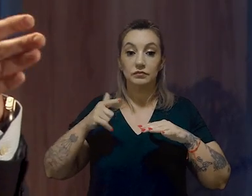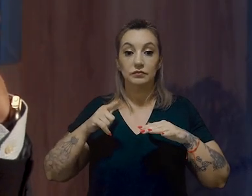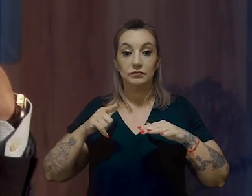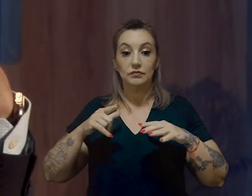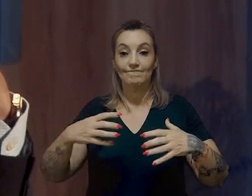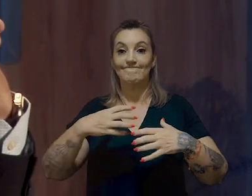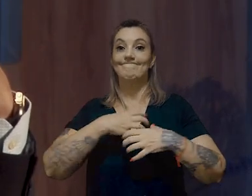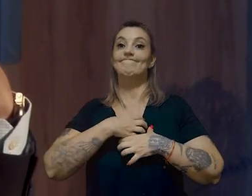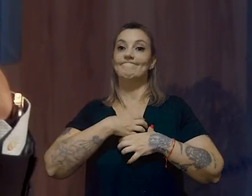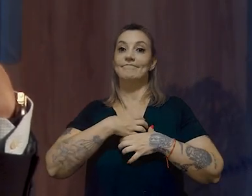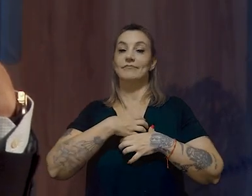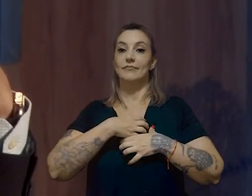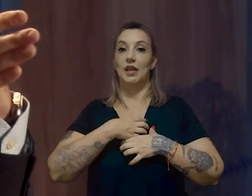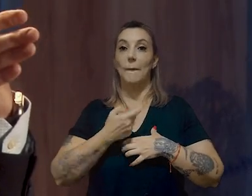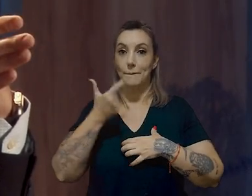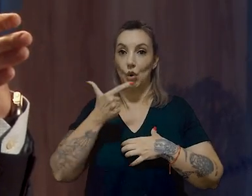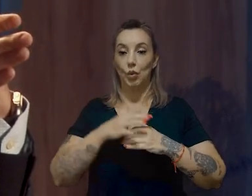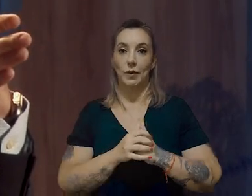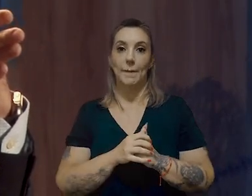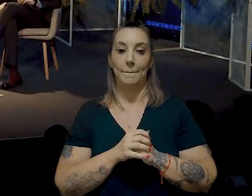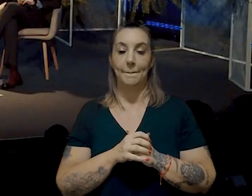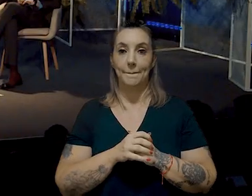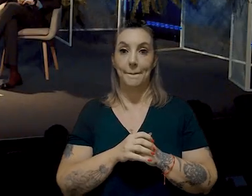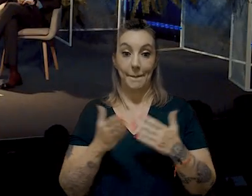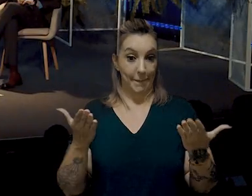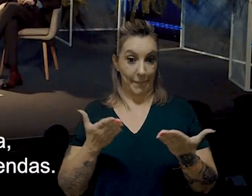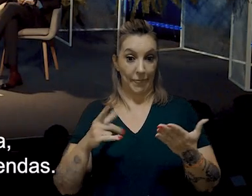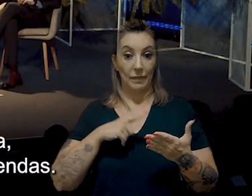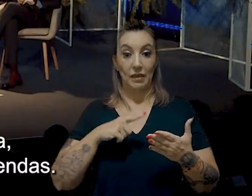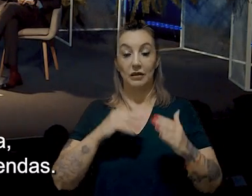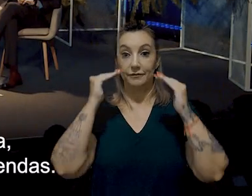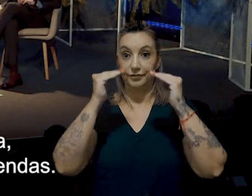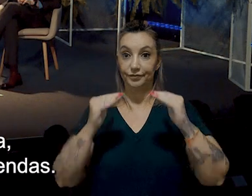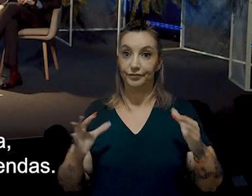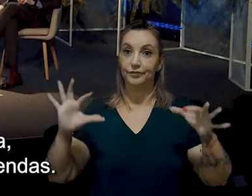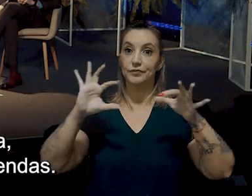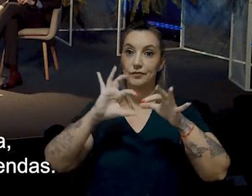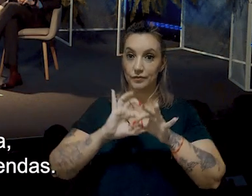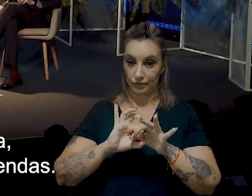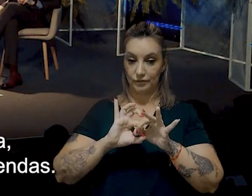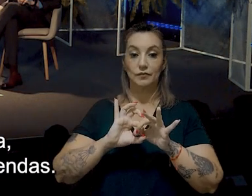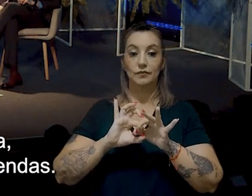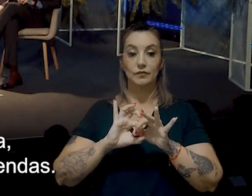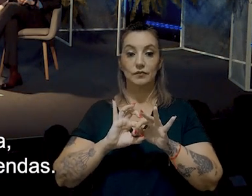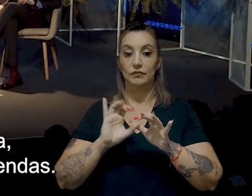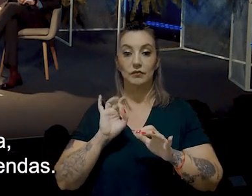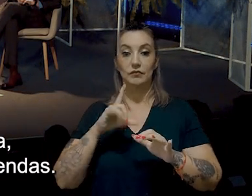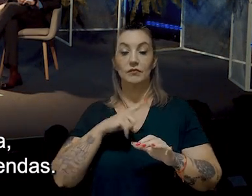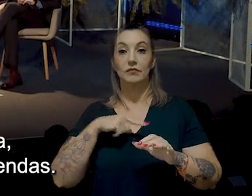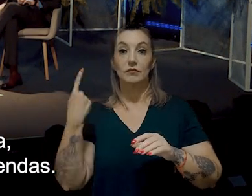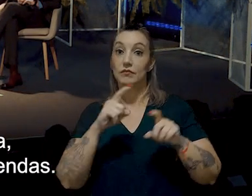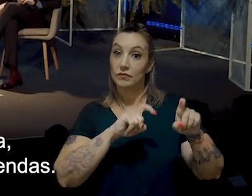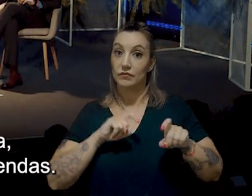talvez não seja ou na média seja menos impactado ah hoje a gente tem uma cadeia integrada onde